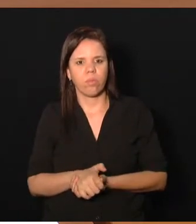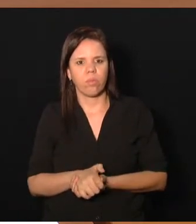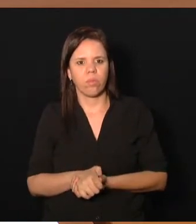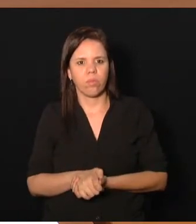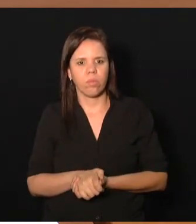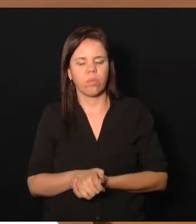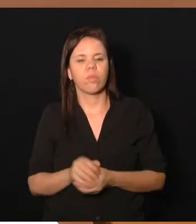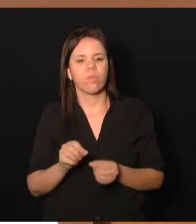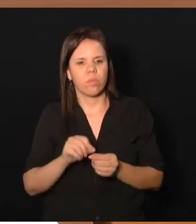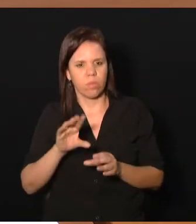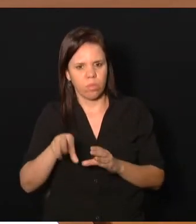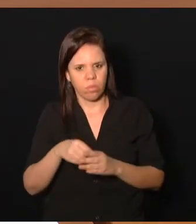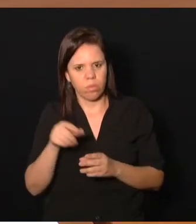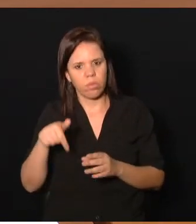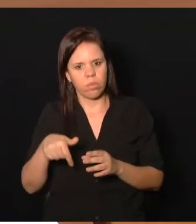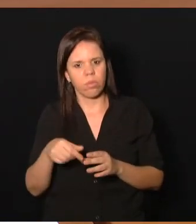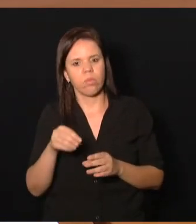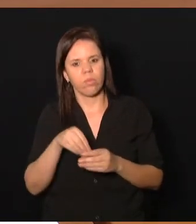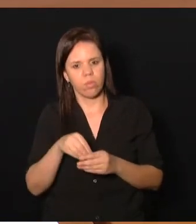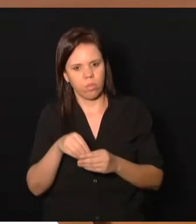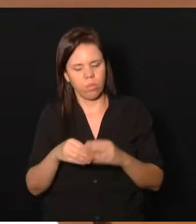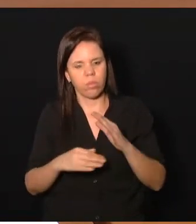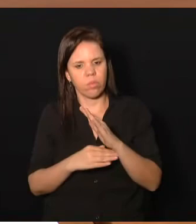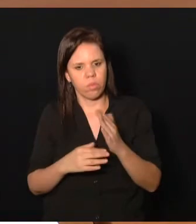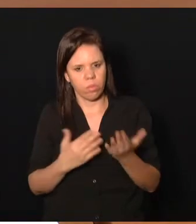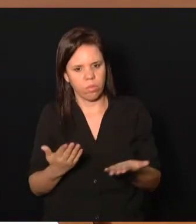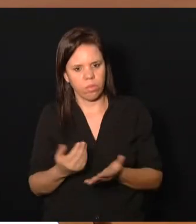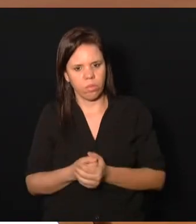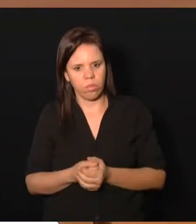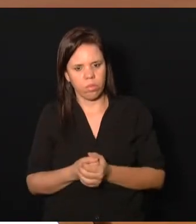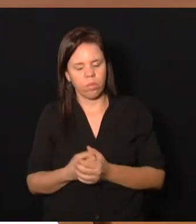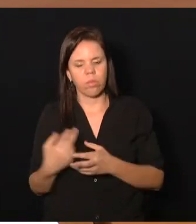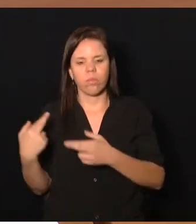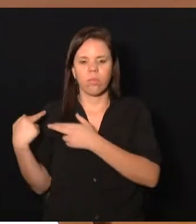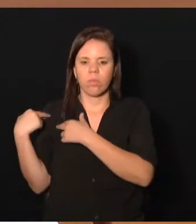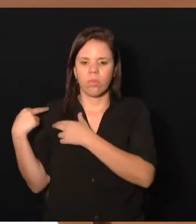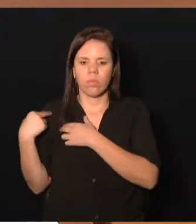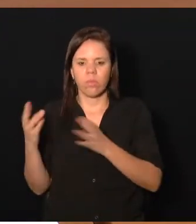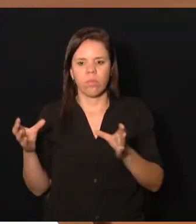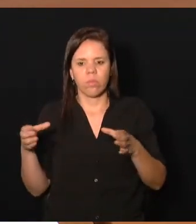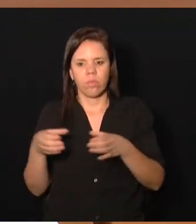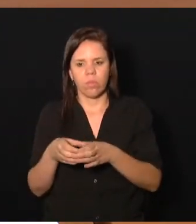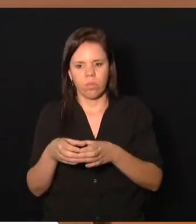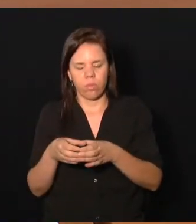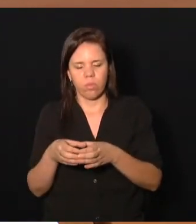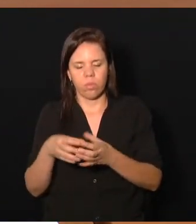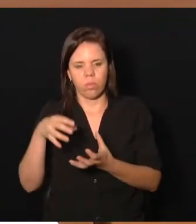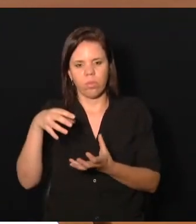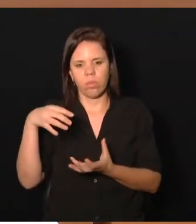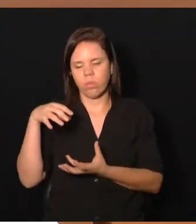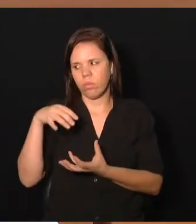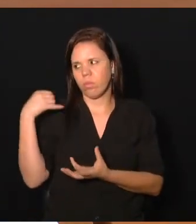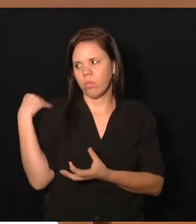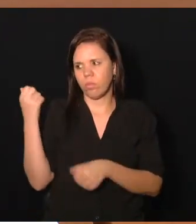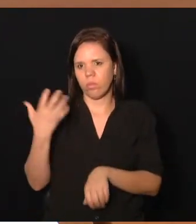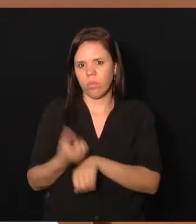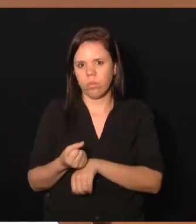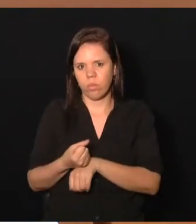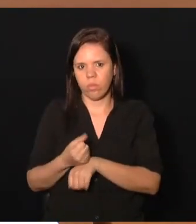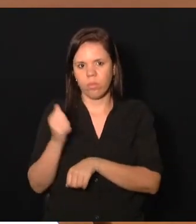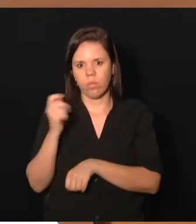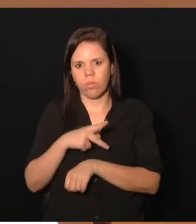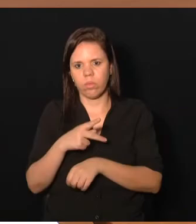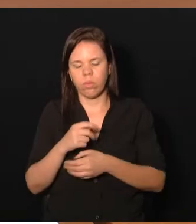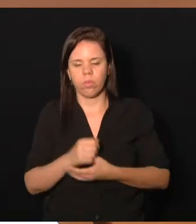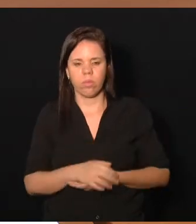a fazer parte aqui do regimento interno da Casa e de responsabilidade da Comissão dos Idosos e Pensionistas aí